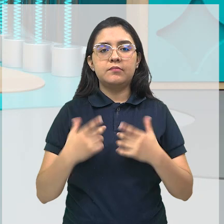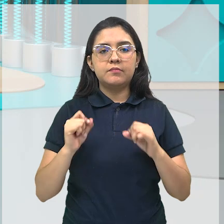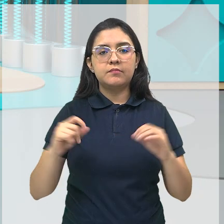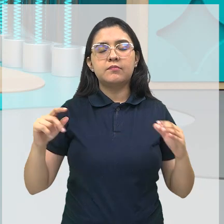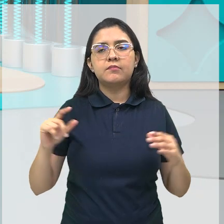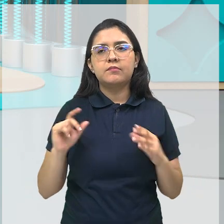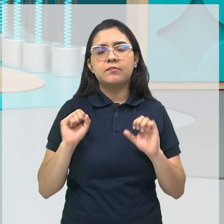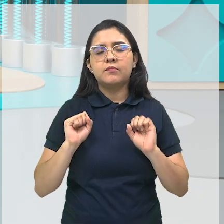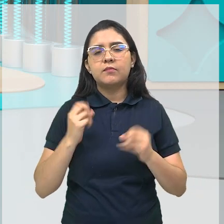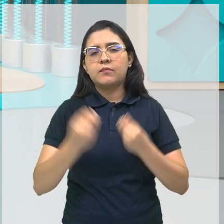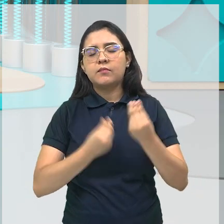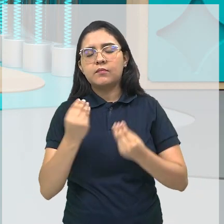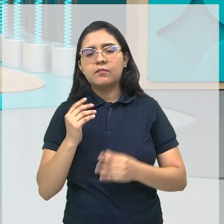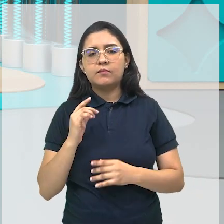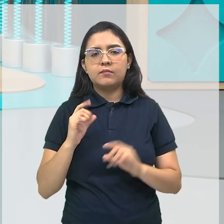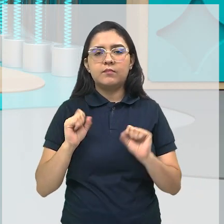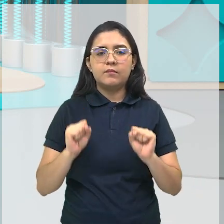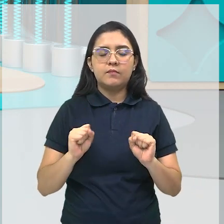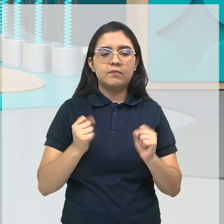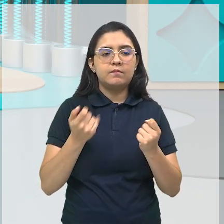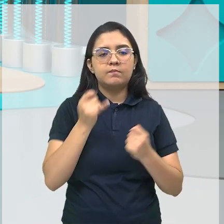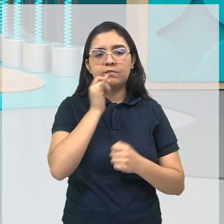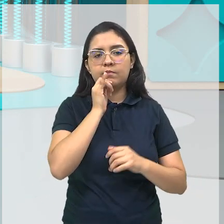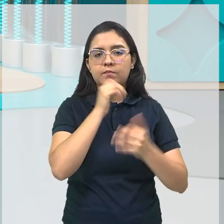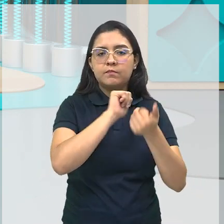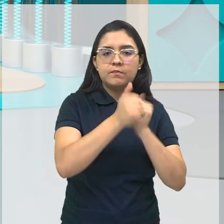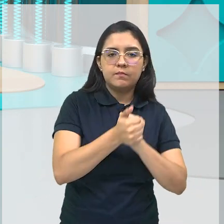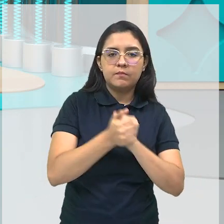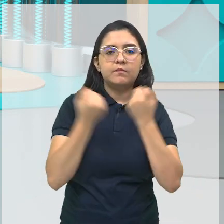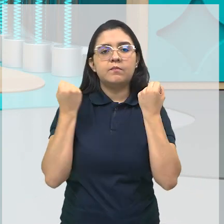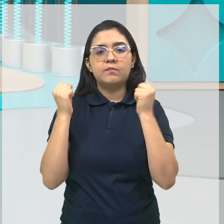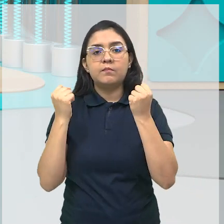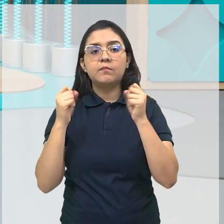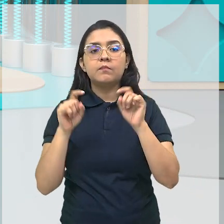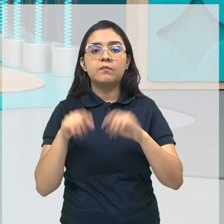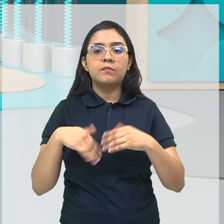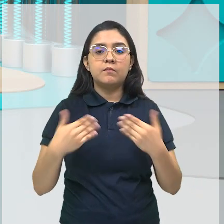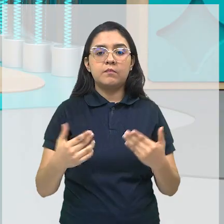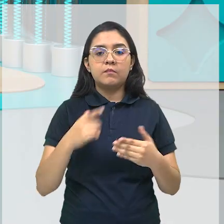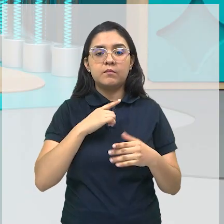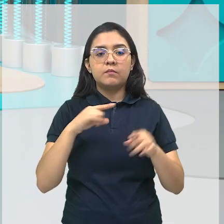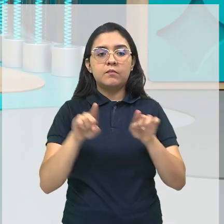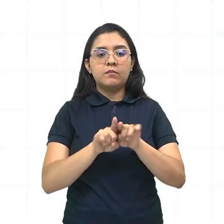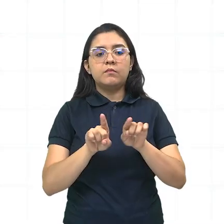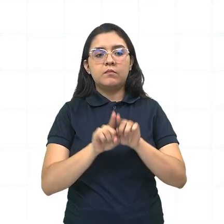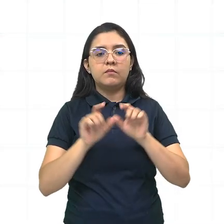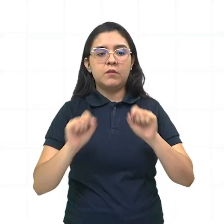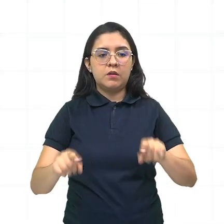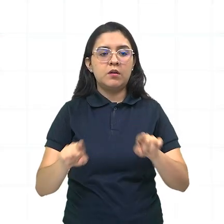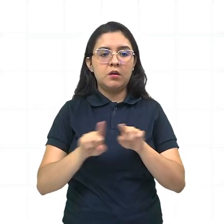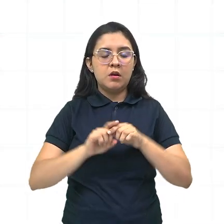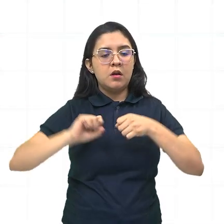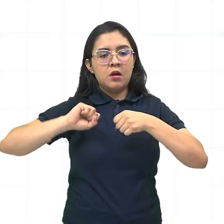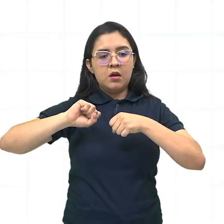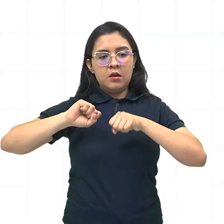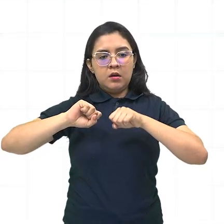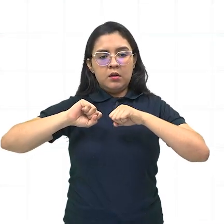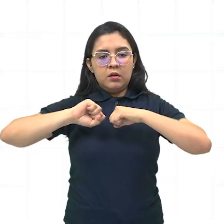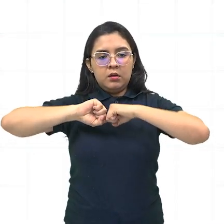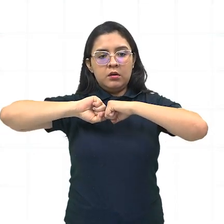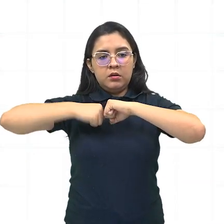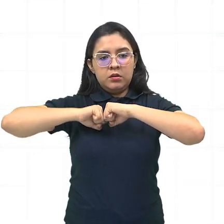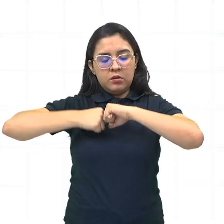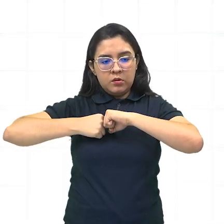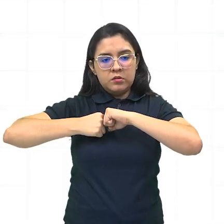situações de atividade física, de esportes, e uma delas foi a entorse e a luxação. O que